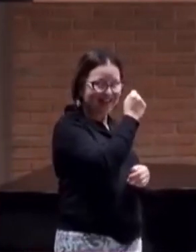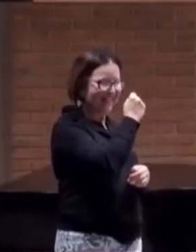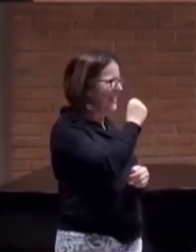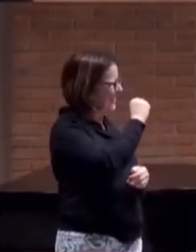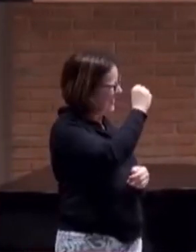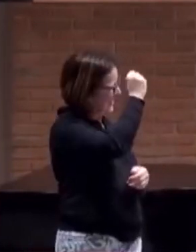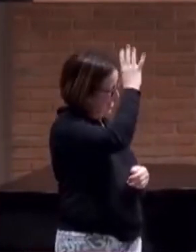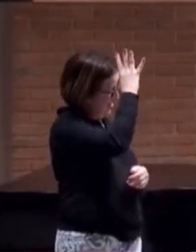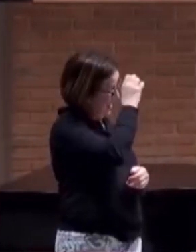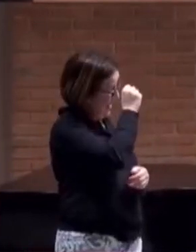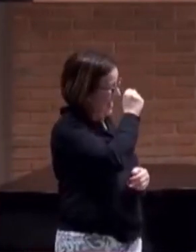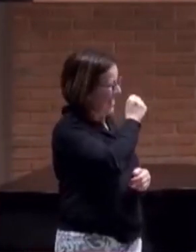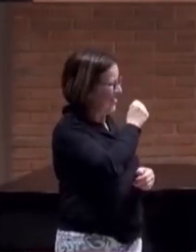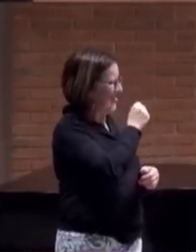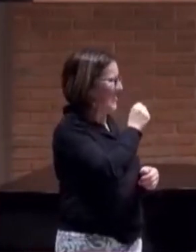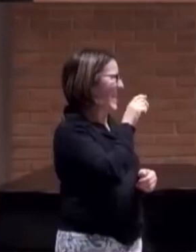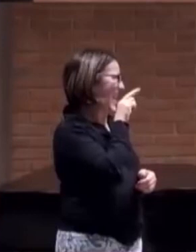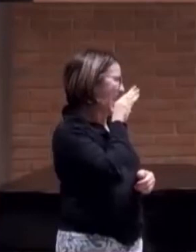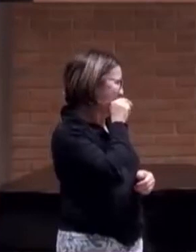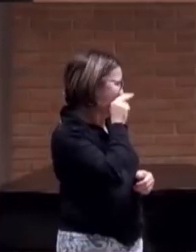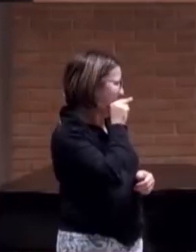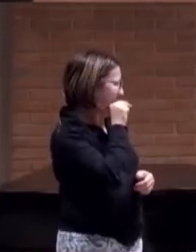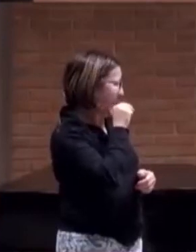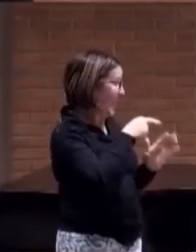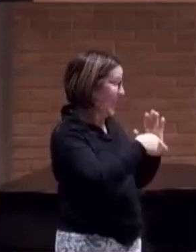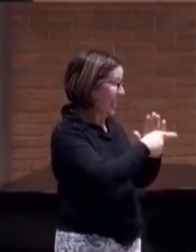me negue 3 vezes.